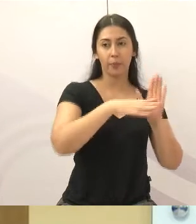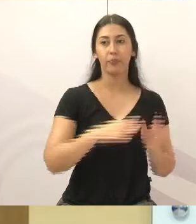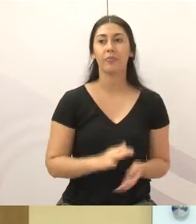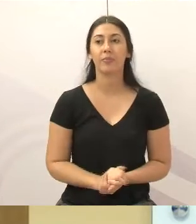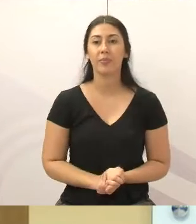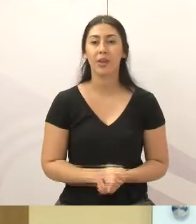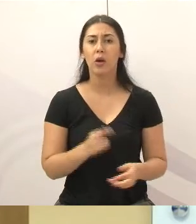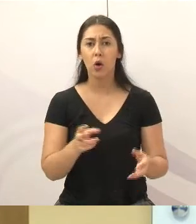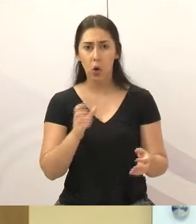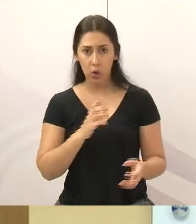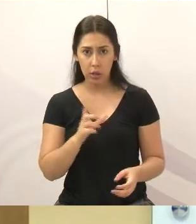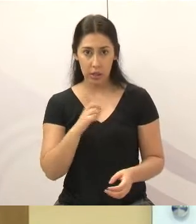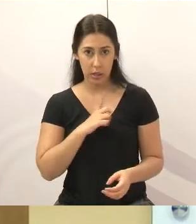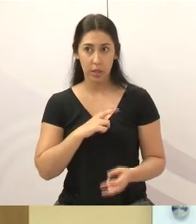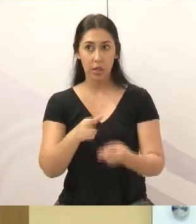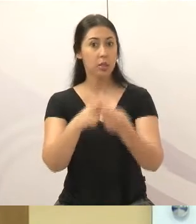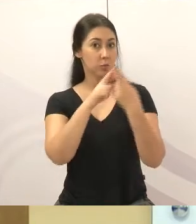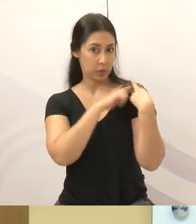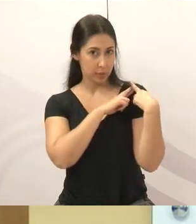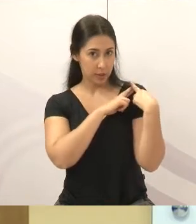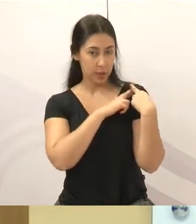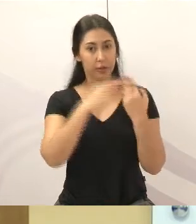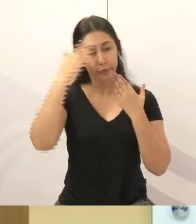mais responsável. Tá bom? Obrigada.